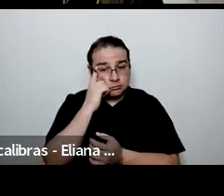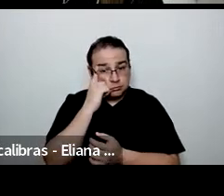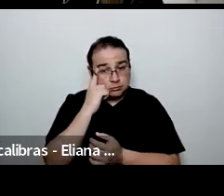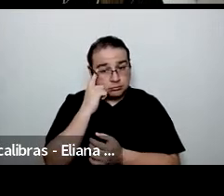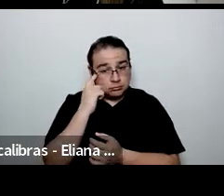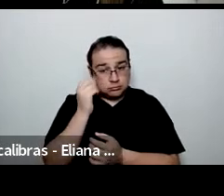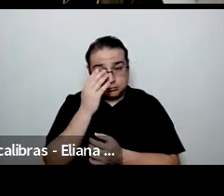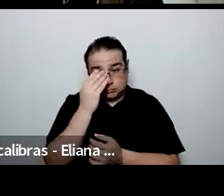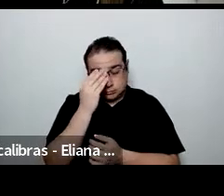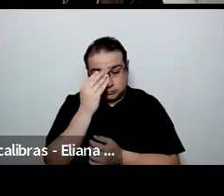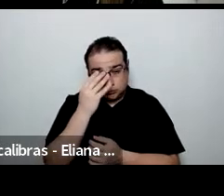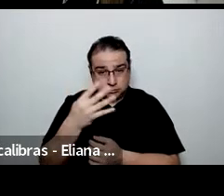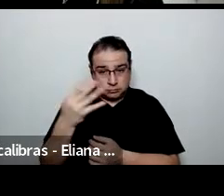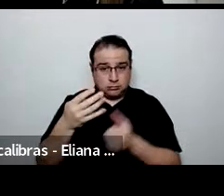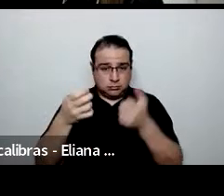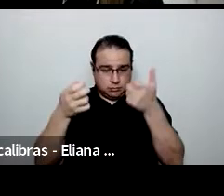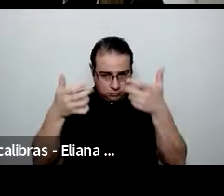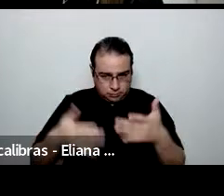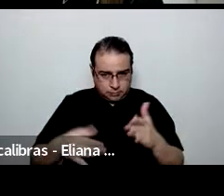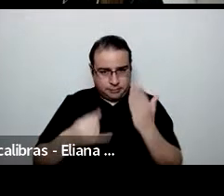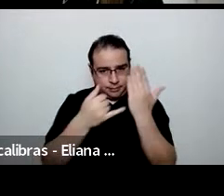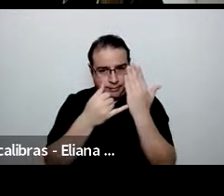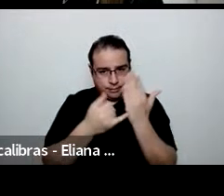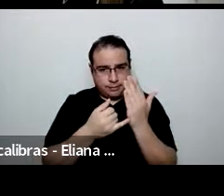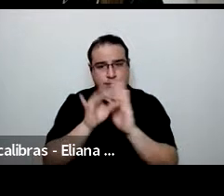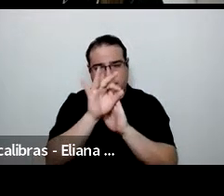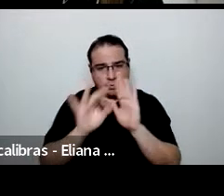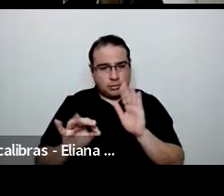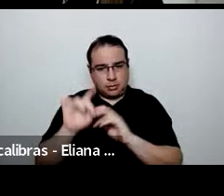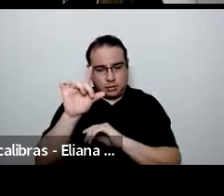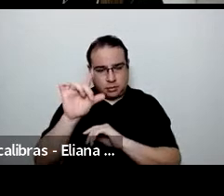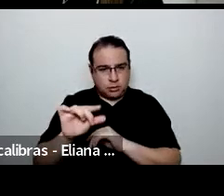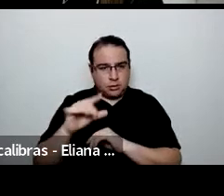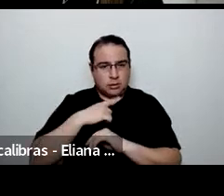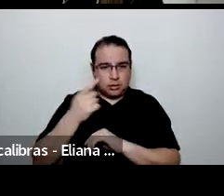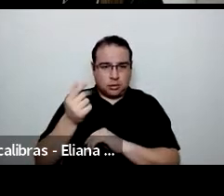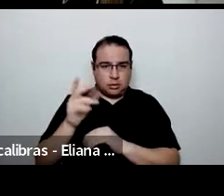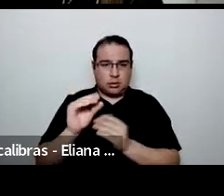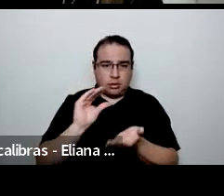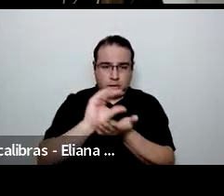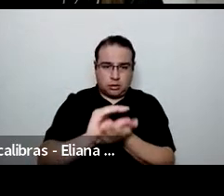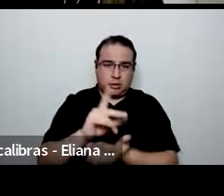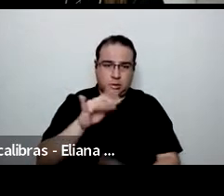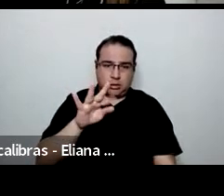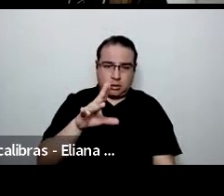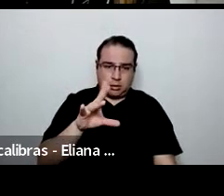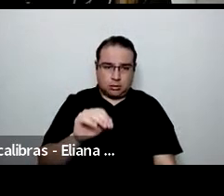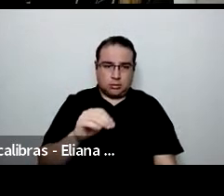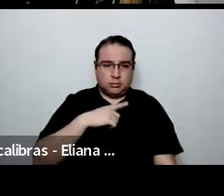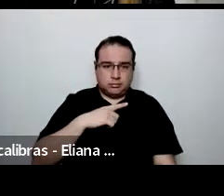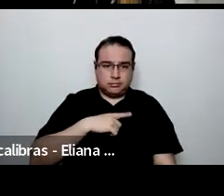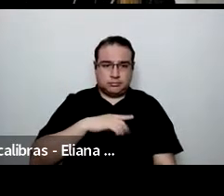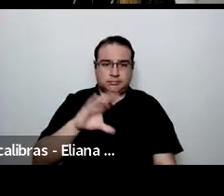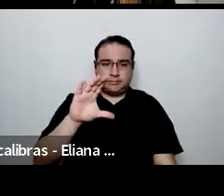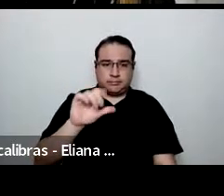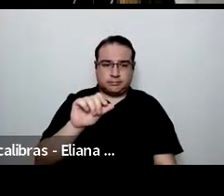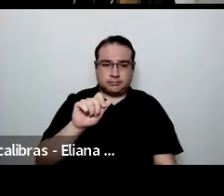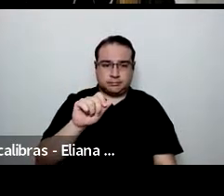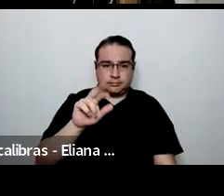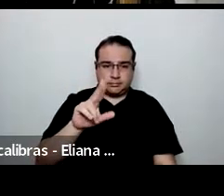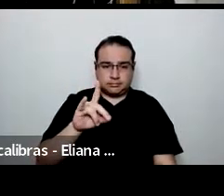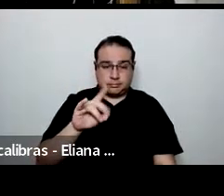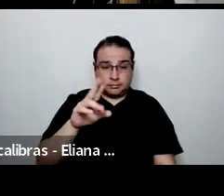o quarto item é a nova aplicação do percentual mínimo de recursos do fundo partidário nas candidaturas de pessoas negro